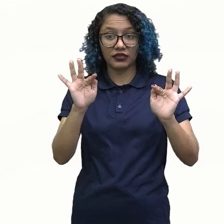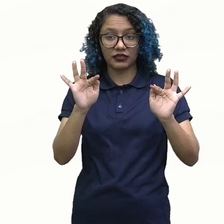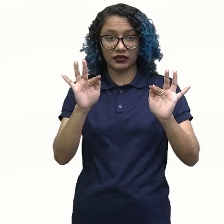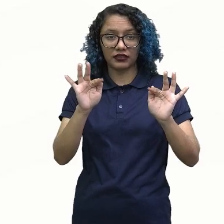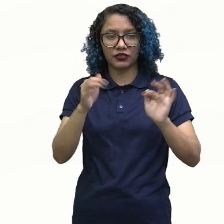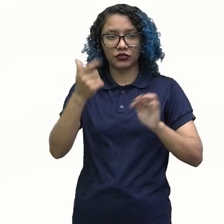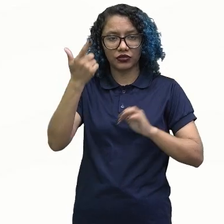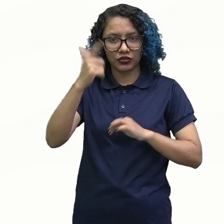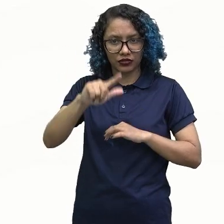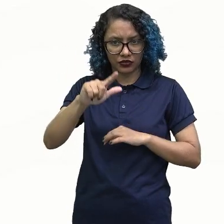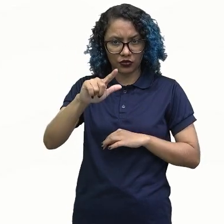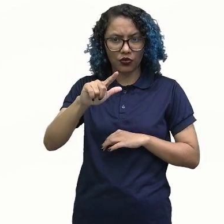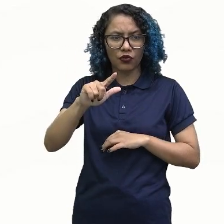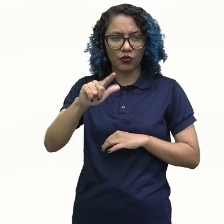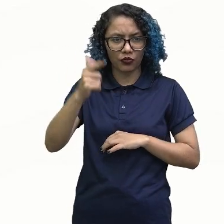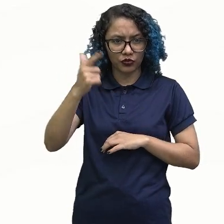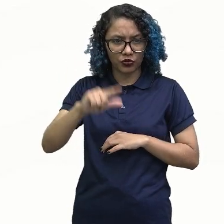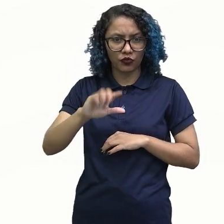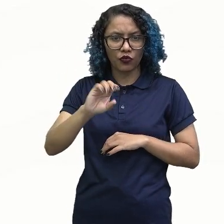ou seja,